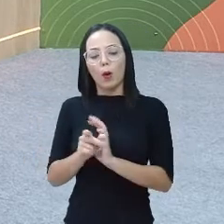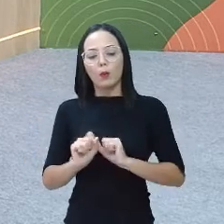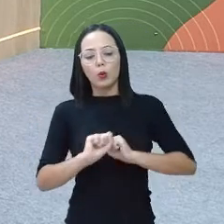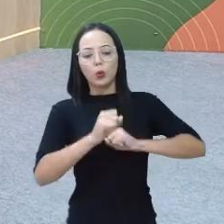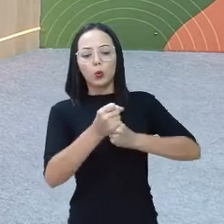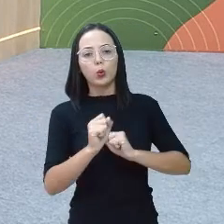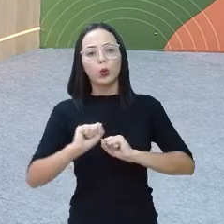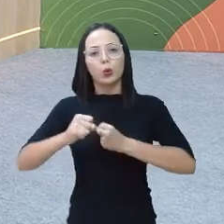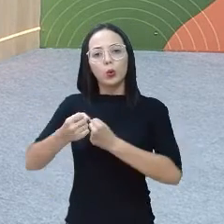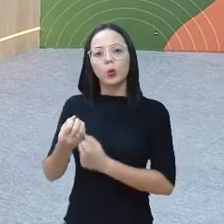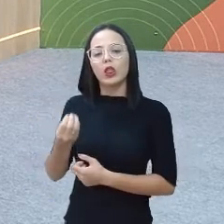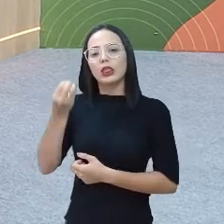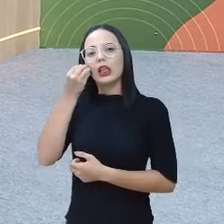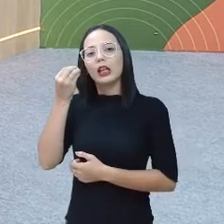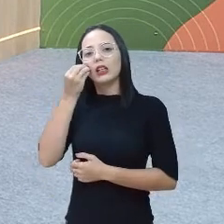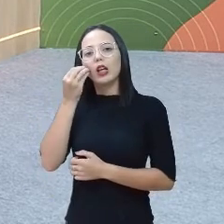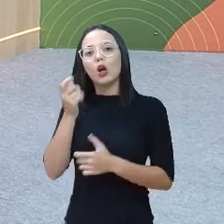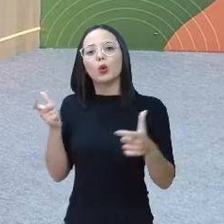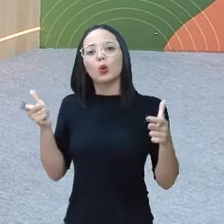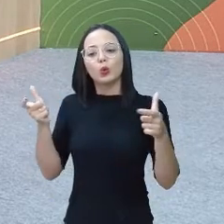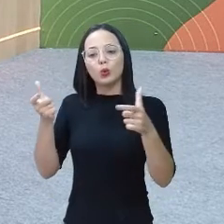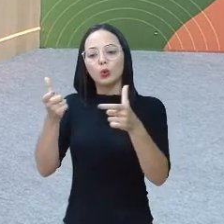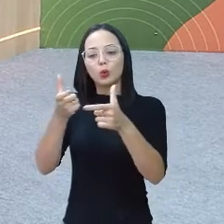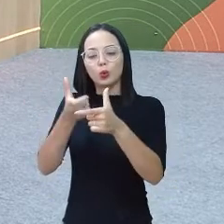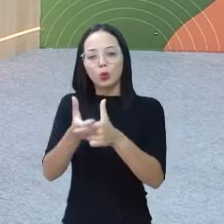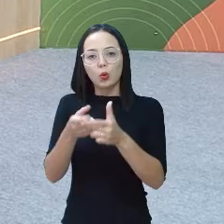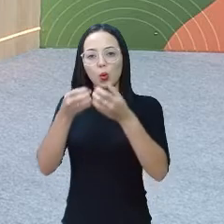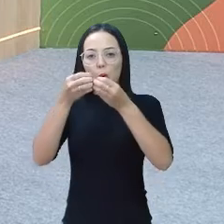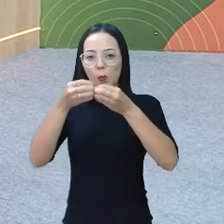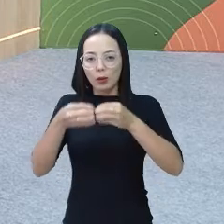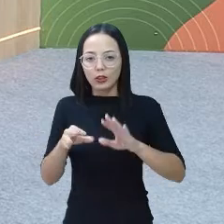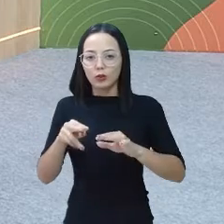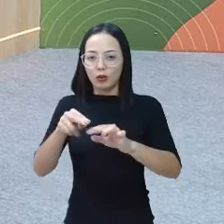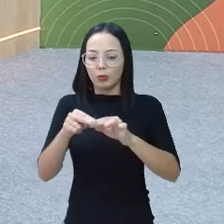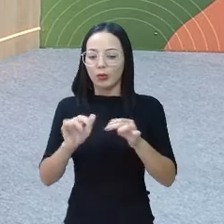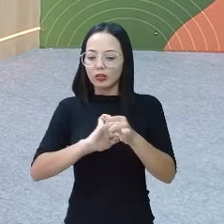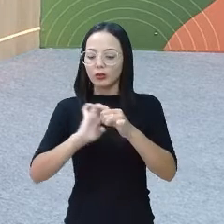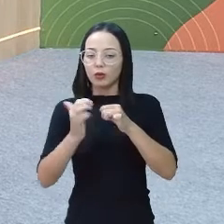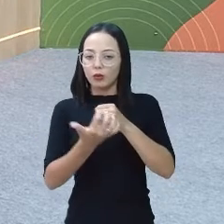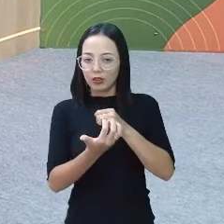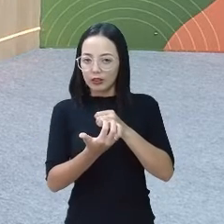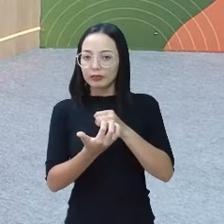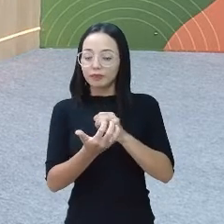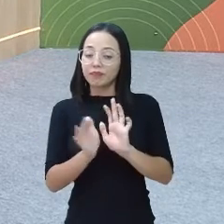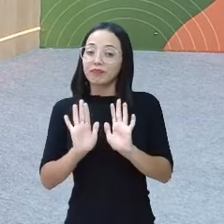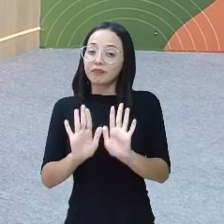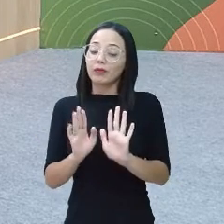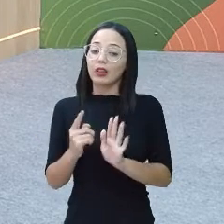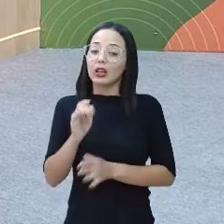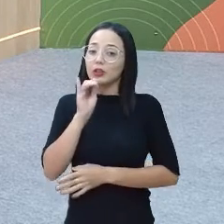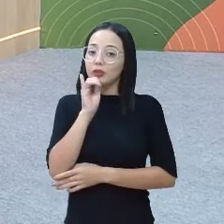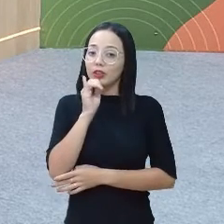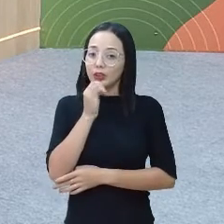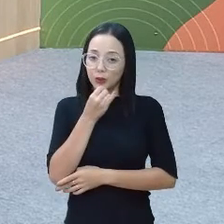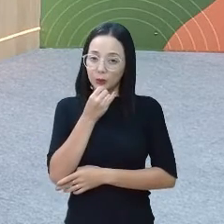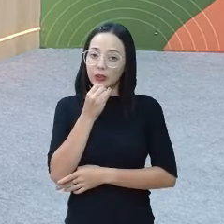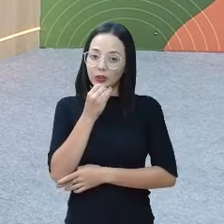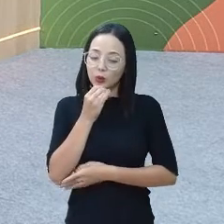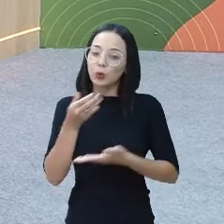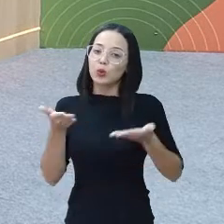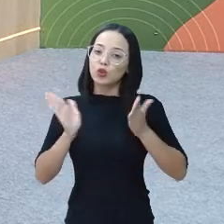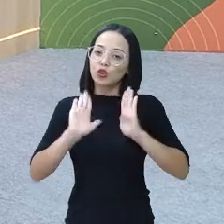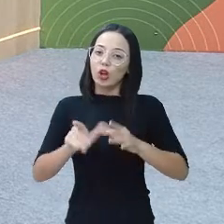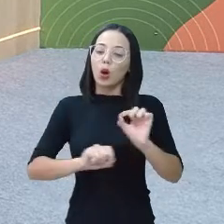né, ou tentando minimizar os danos que são causados pela Covid-19, mas infelizmente hoje nós